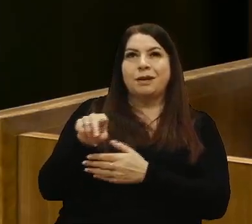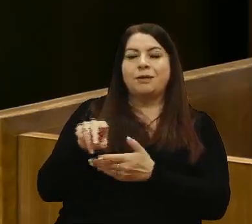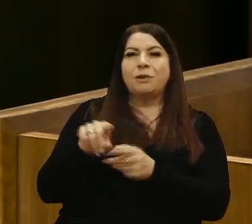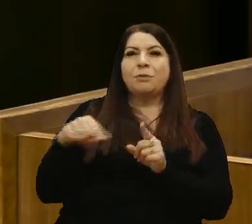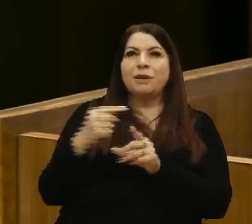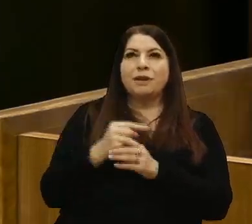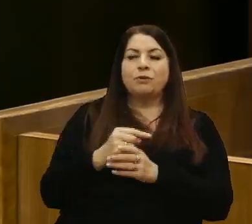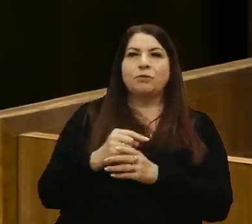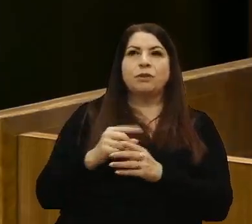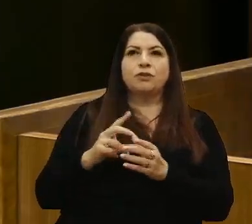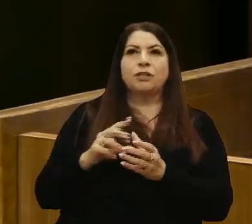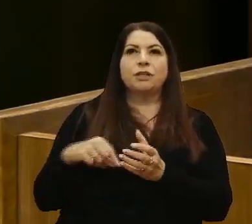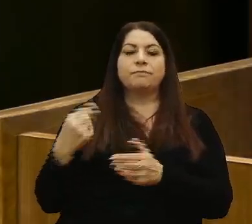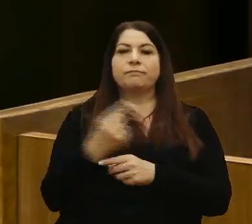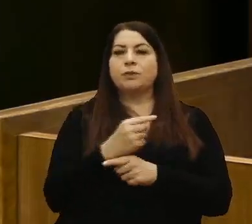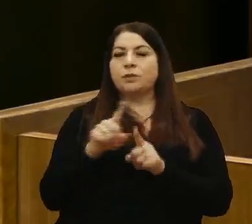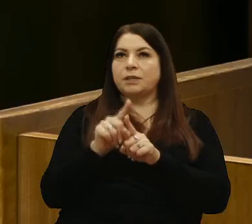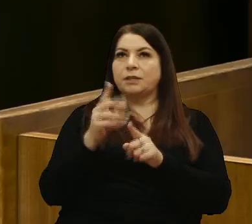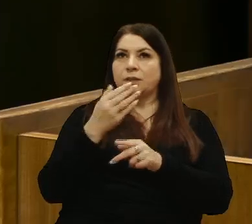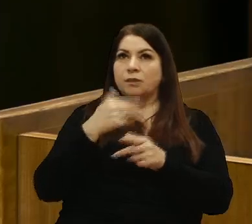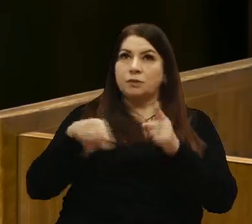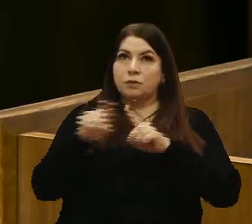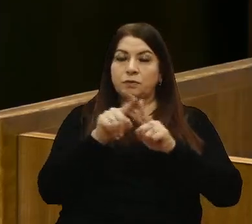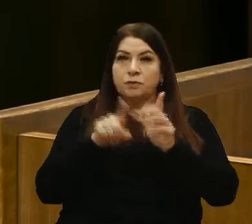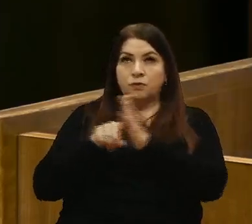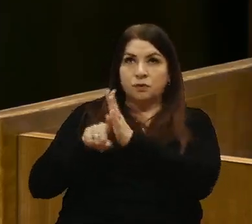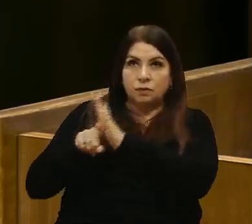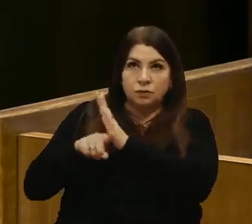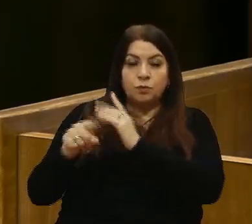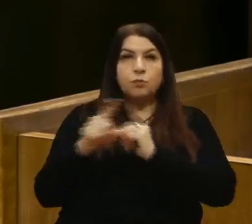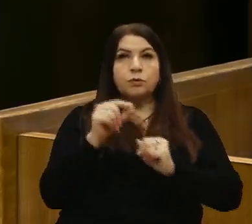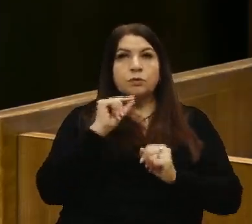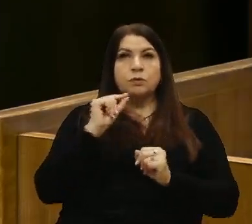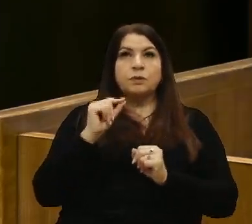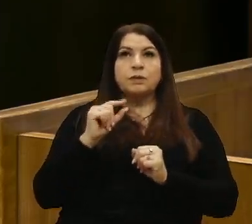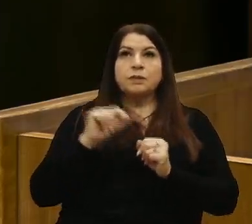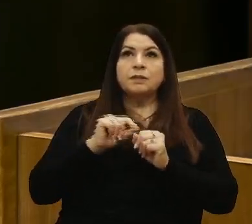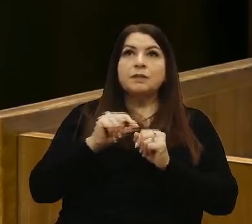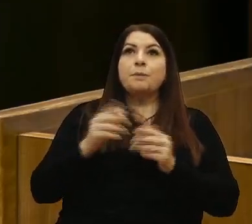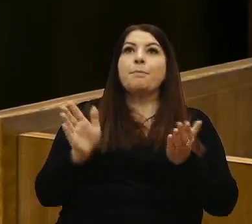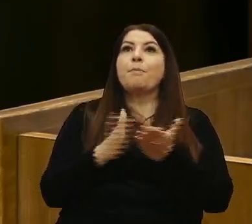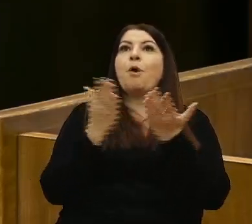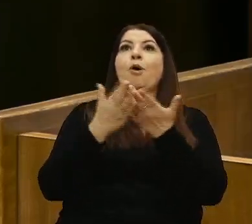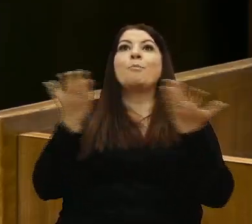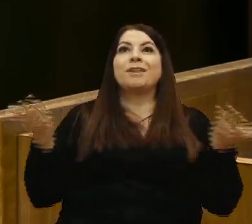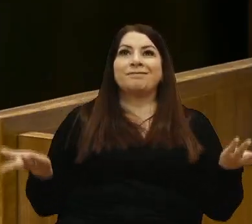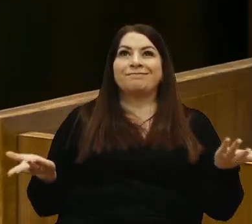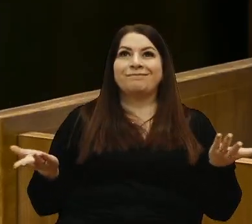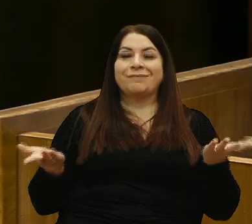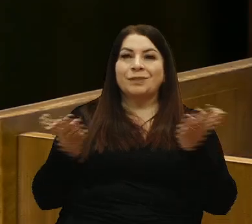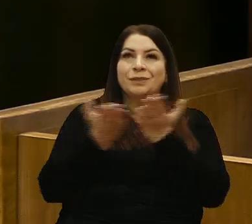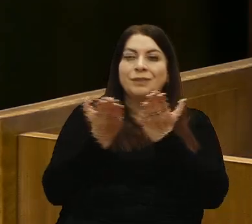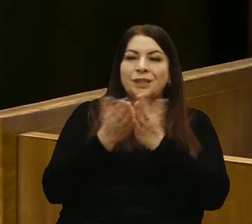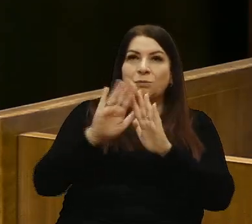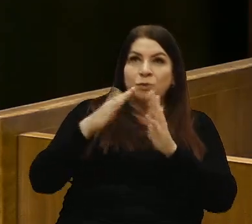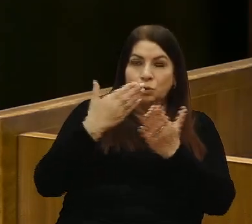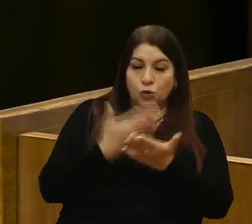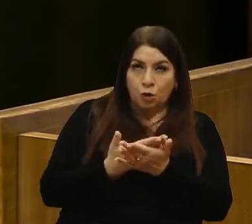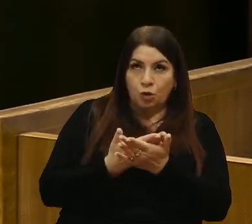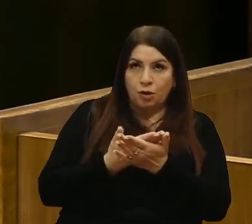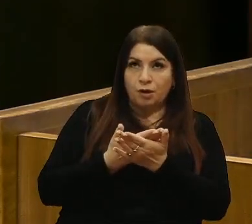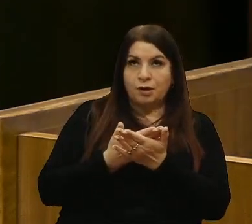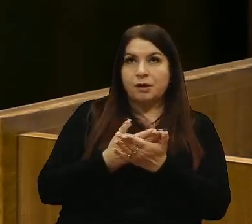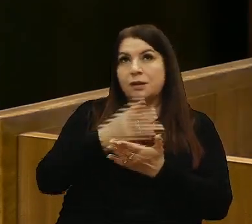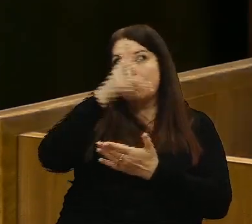dinheiro até conseguir fazer o diagnóstico. E se essa pessoa for pobre e estudar numa escola municipal,